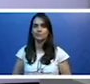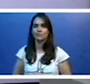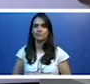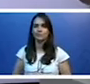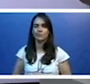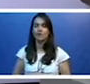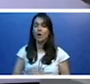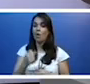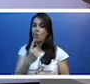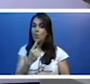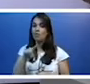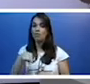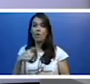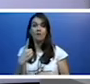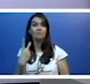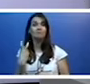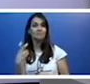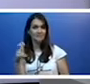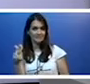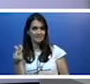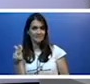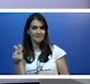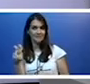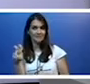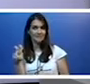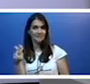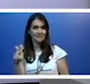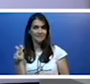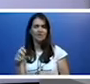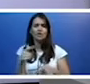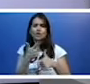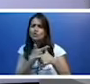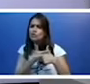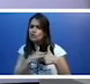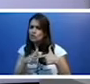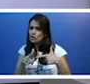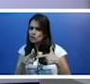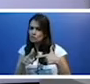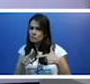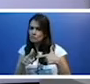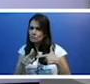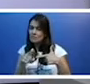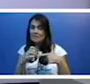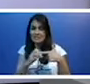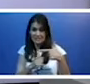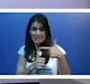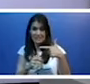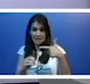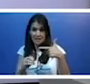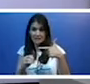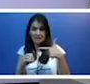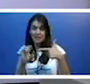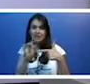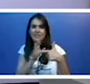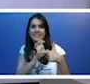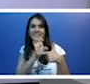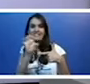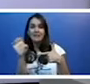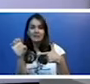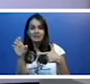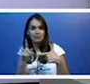dá um, 15 certo Qual é a divisão por 10 eu pulo número eu ando com a Vivo número para esquerda